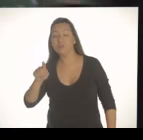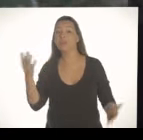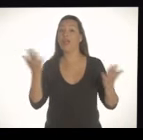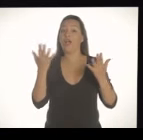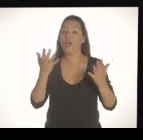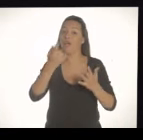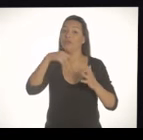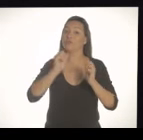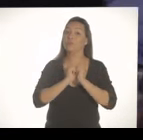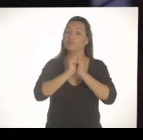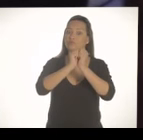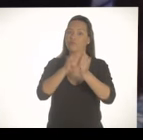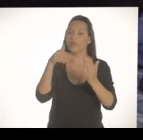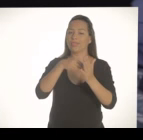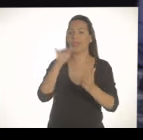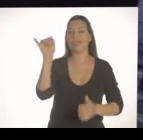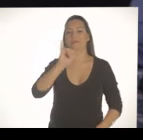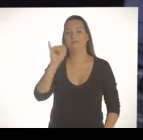trabalho.